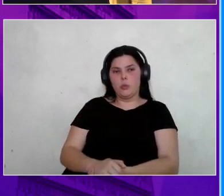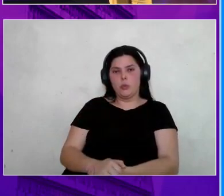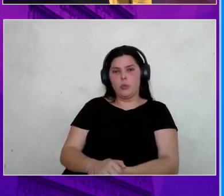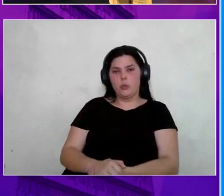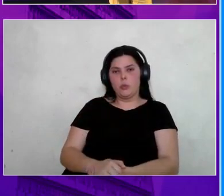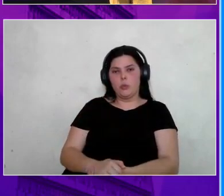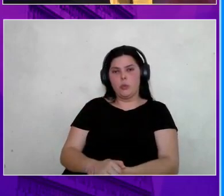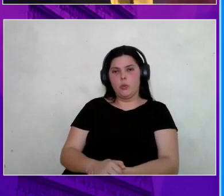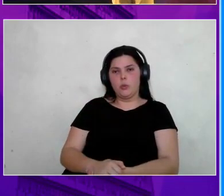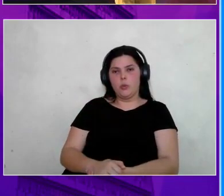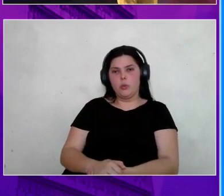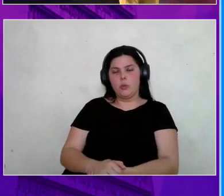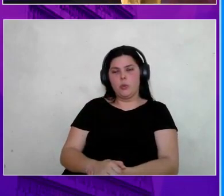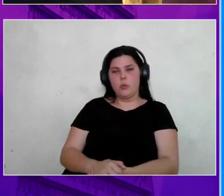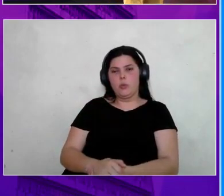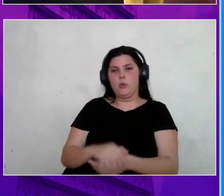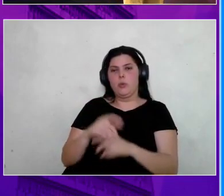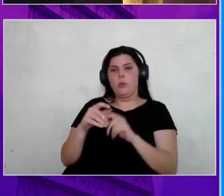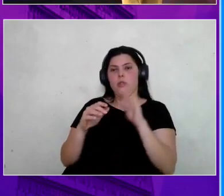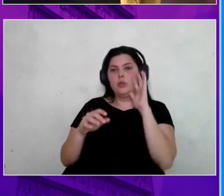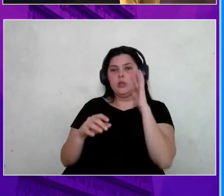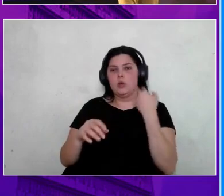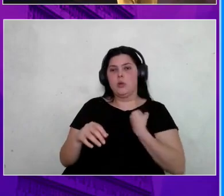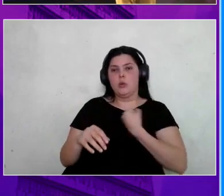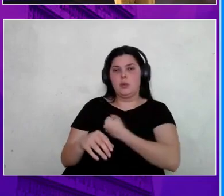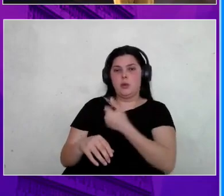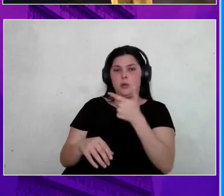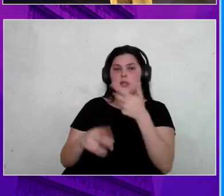Isso, basicamente, na solução 2 foi possível graças